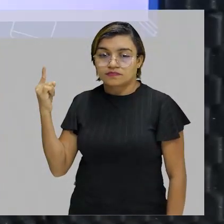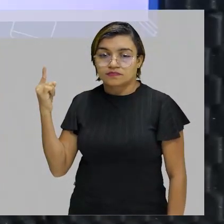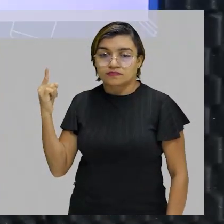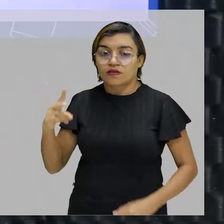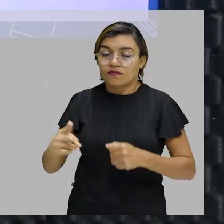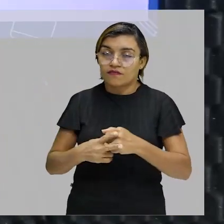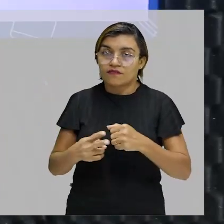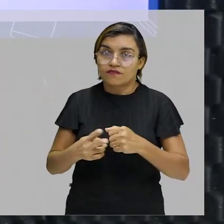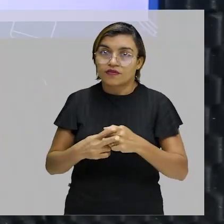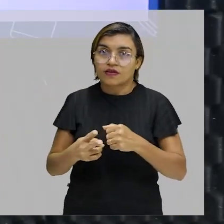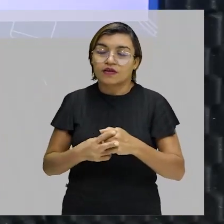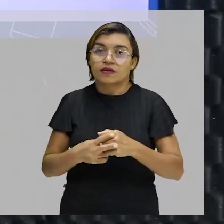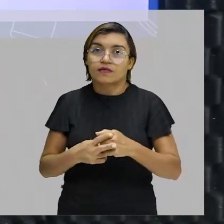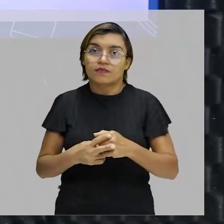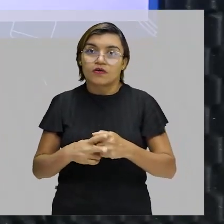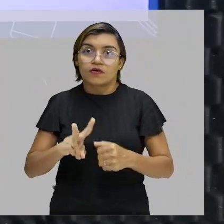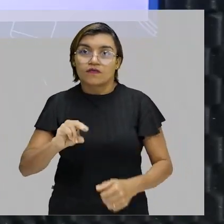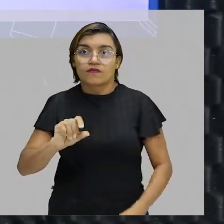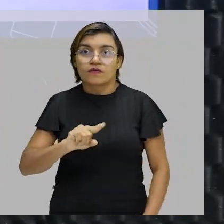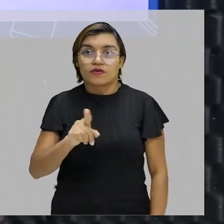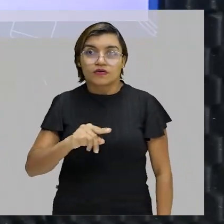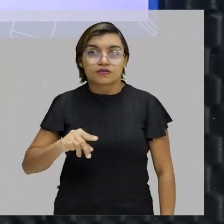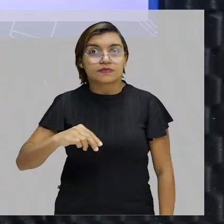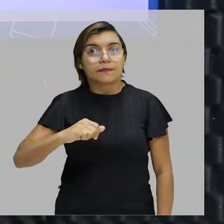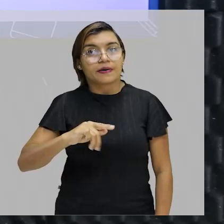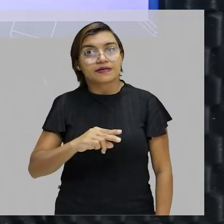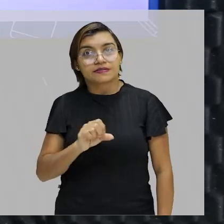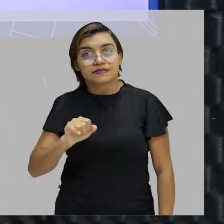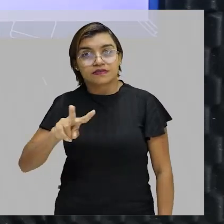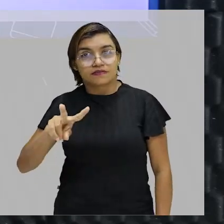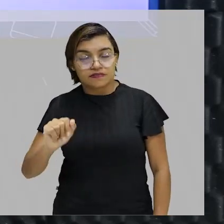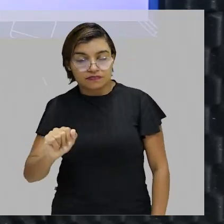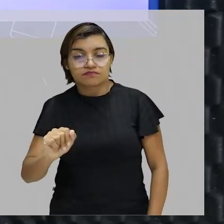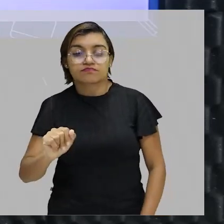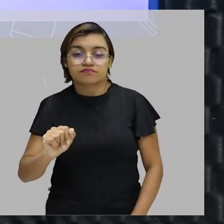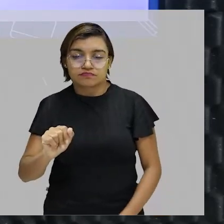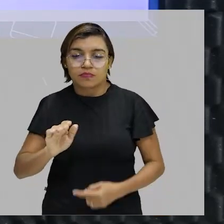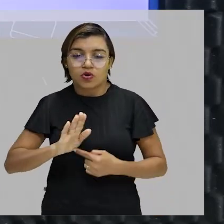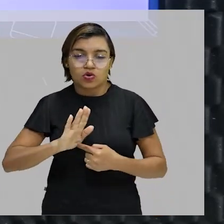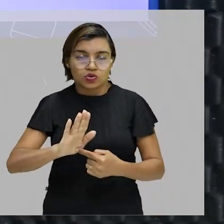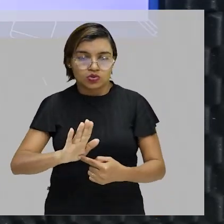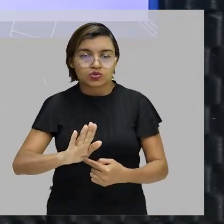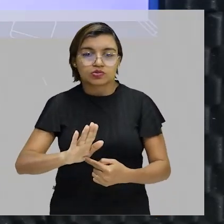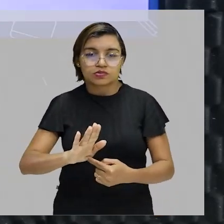apresenta na voz ativa, na voz passiva e na voz reflexiva. É quando se estuda vozes verbais, tá bom?